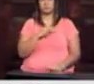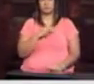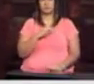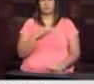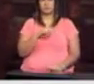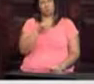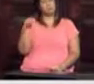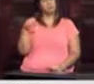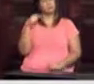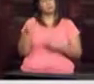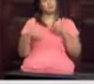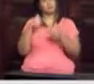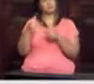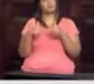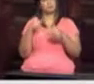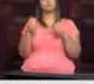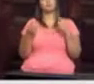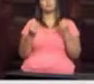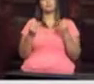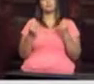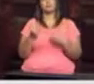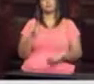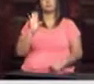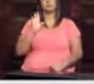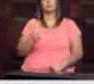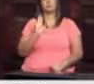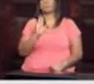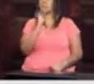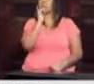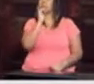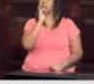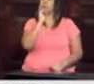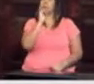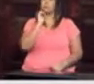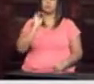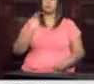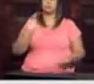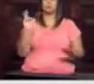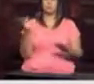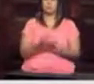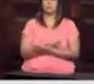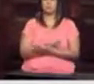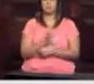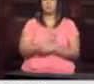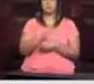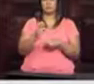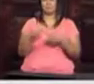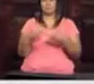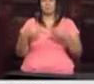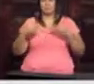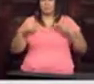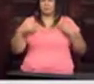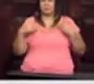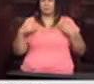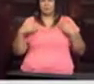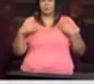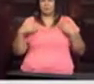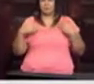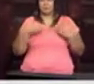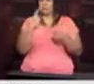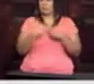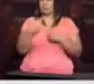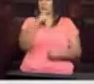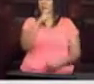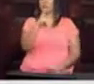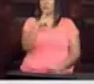trabalhado muito. Mas quando, por exemplo, o Estado se faz ausente, porque na Cidade de